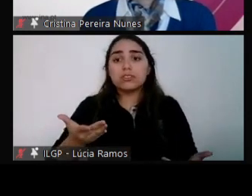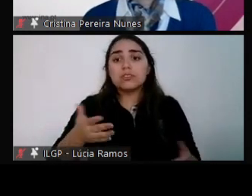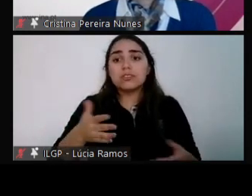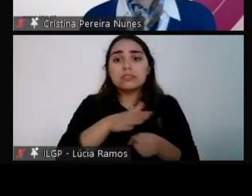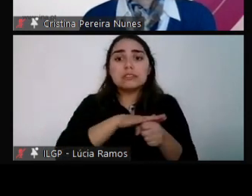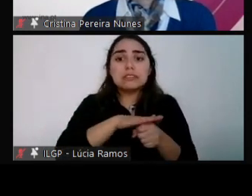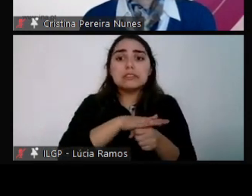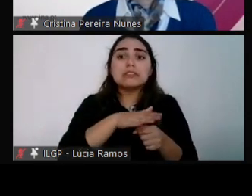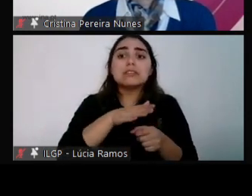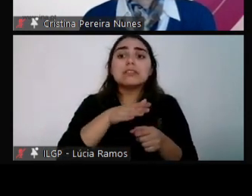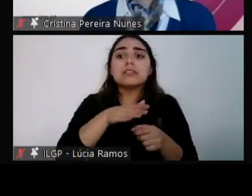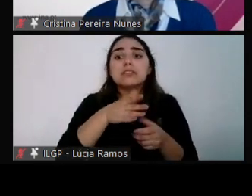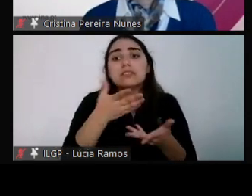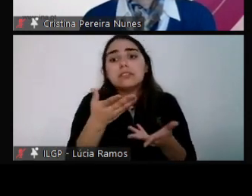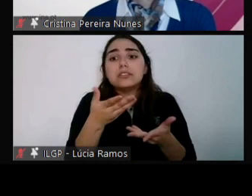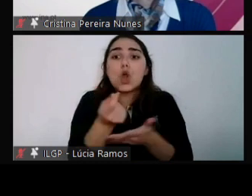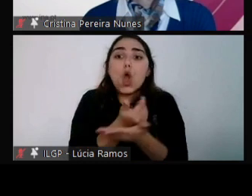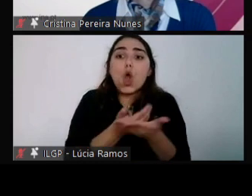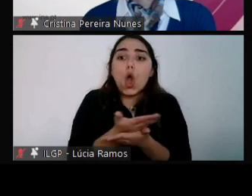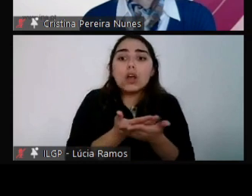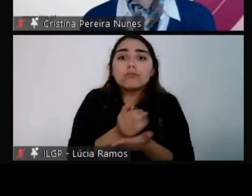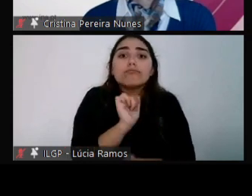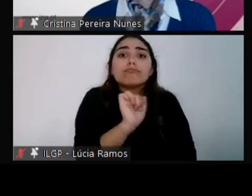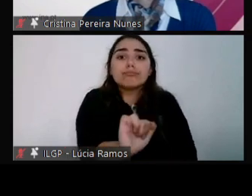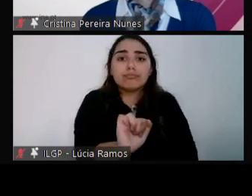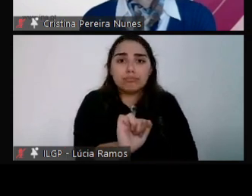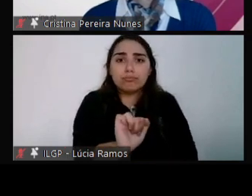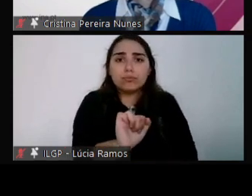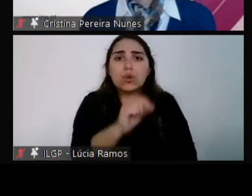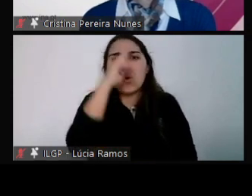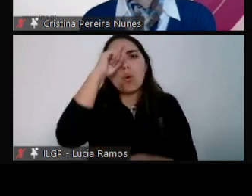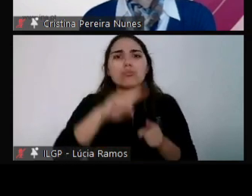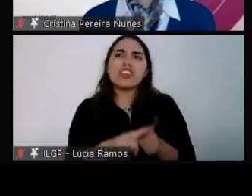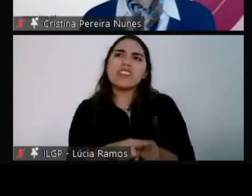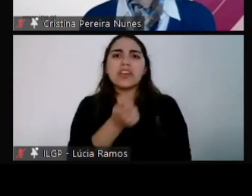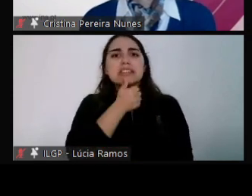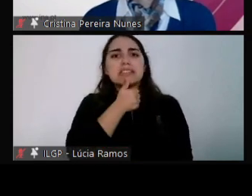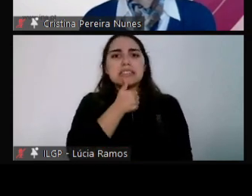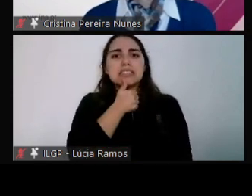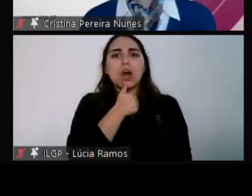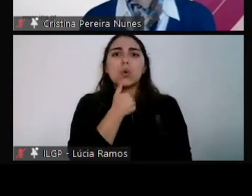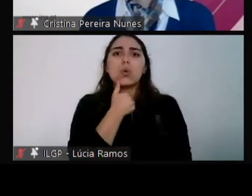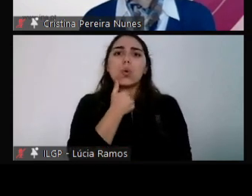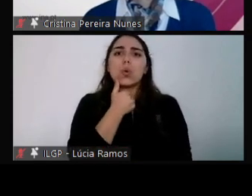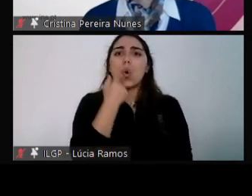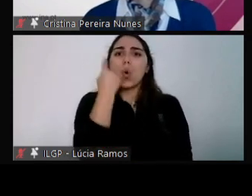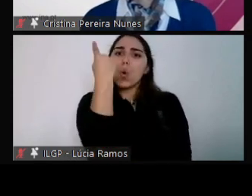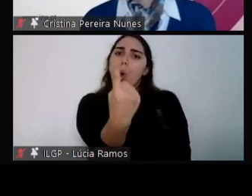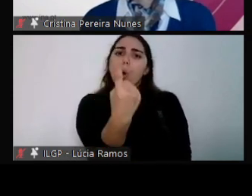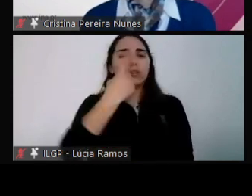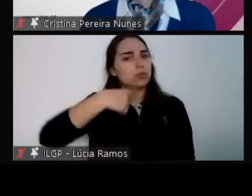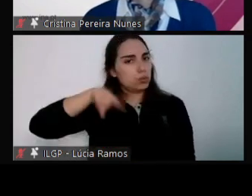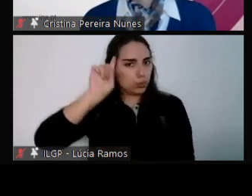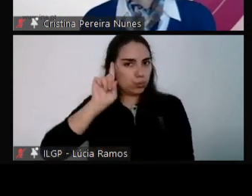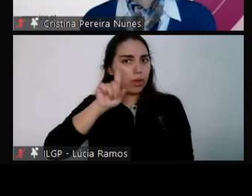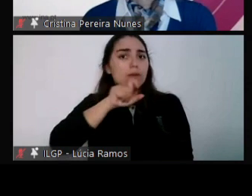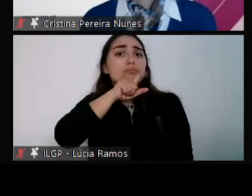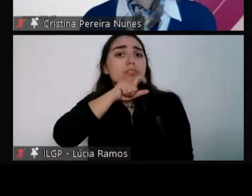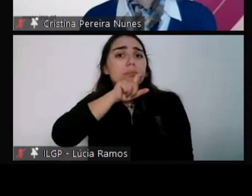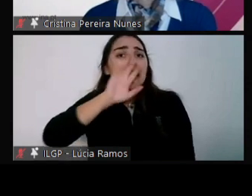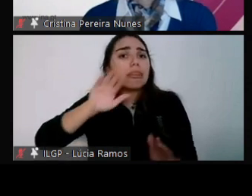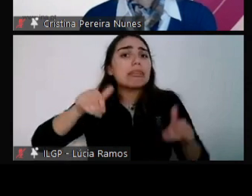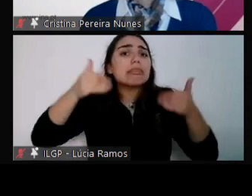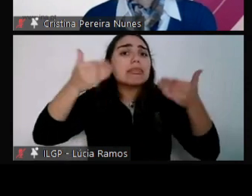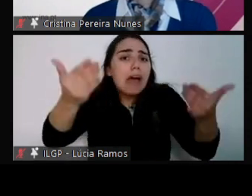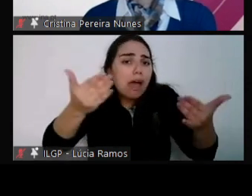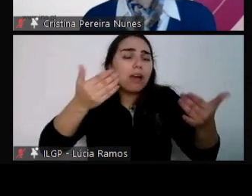estamos a tentar descentralizar a tomada de decisão ou dar hipótese que alguma da decisão e que a análise dos dados e os